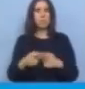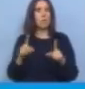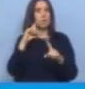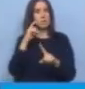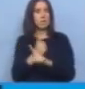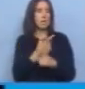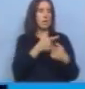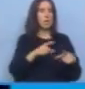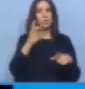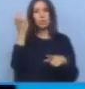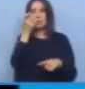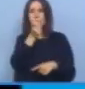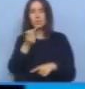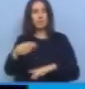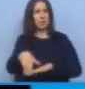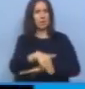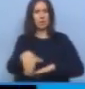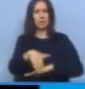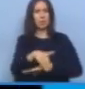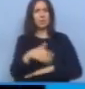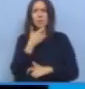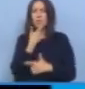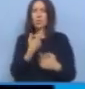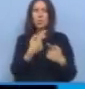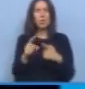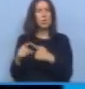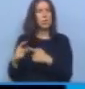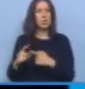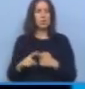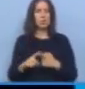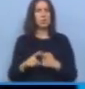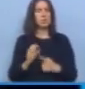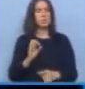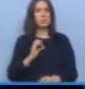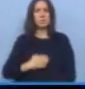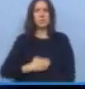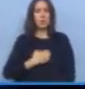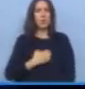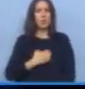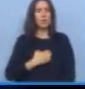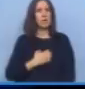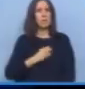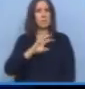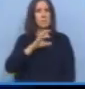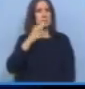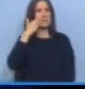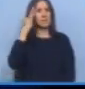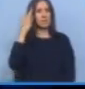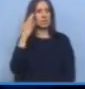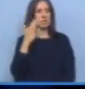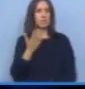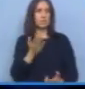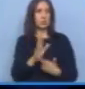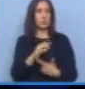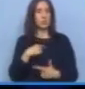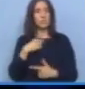as pessoas, até as ruas, até tudo diferente. Senti mesmo um país estrangeiro. Por exemplo, quando